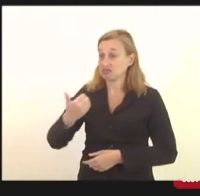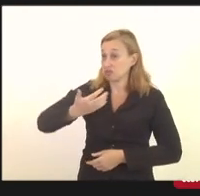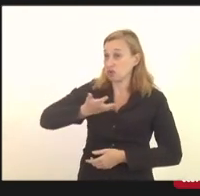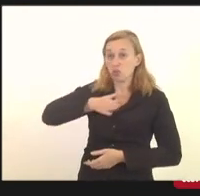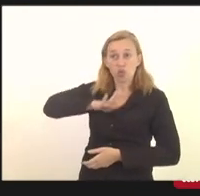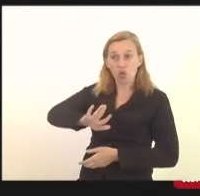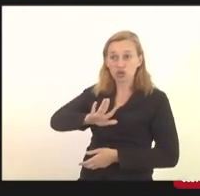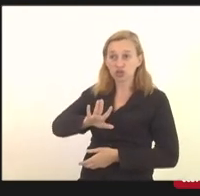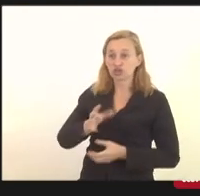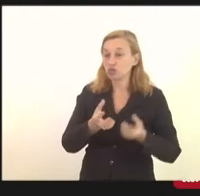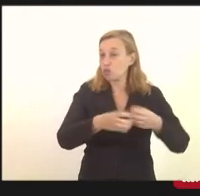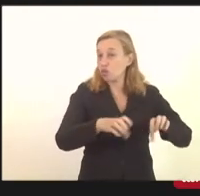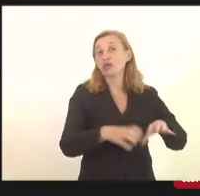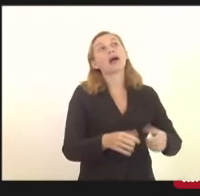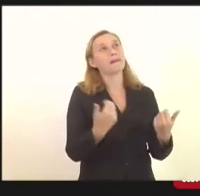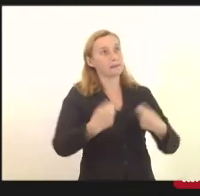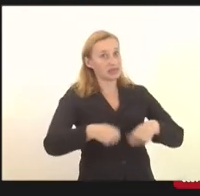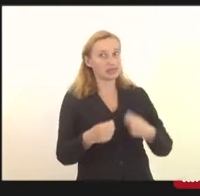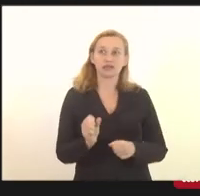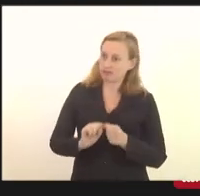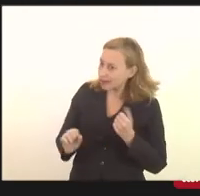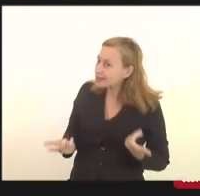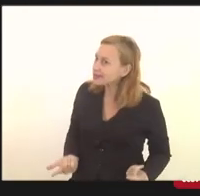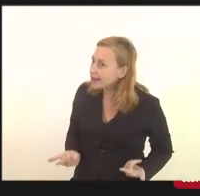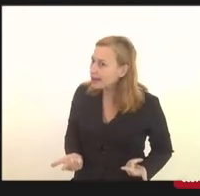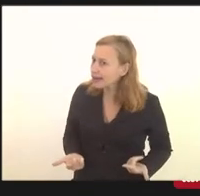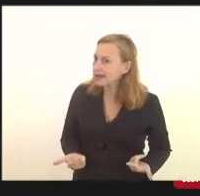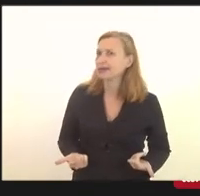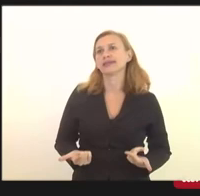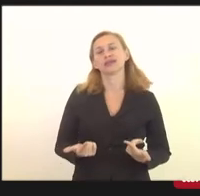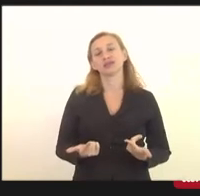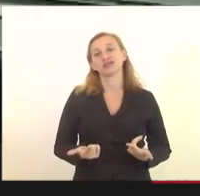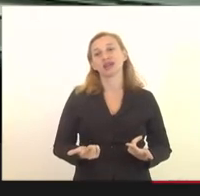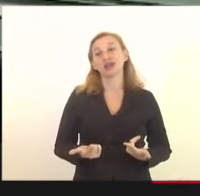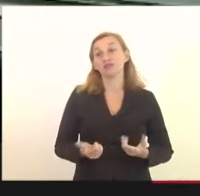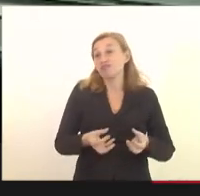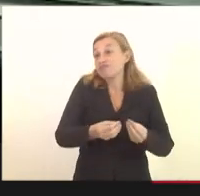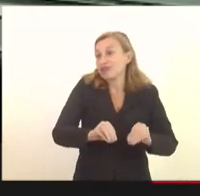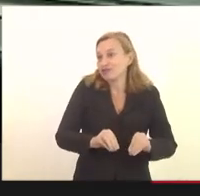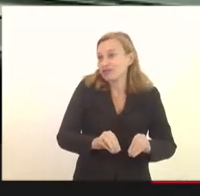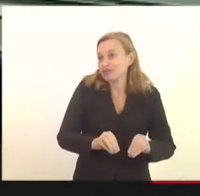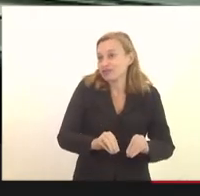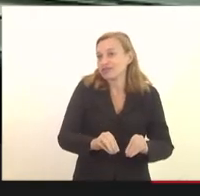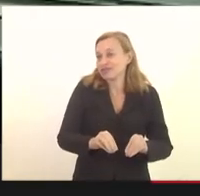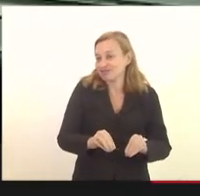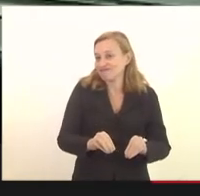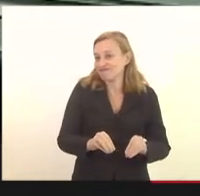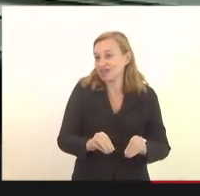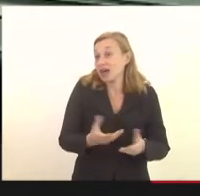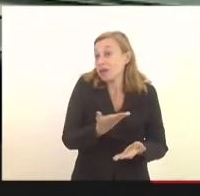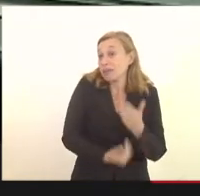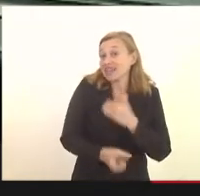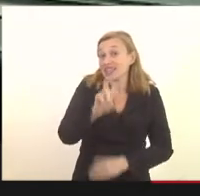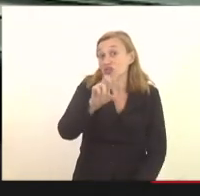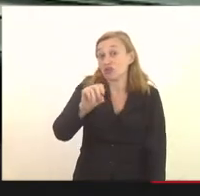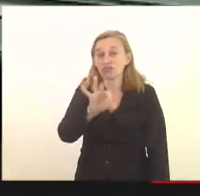fazê-lo, porque senão estará prevaricando, porque está abrindo mão de 50% dos